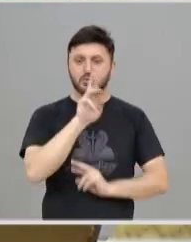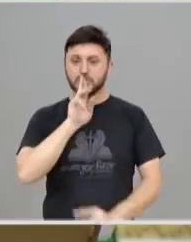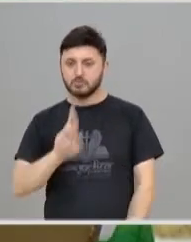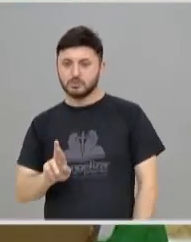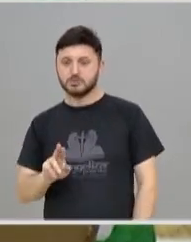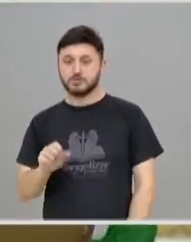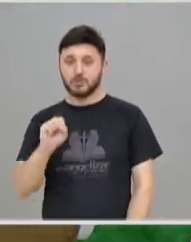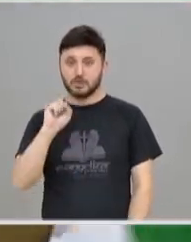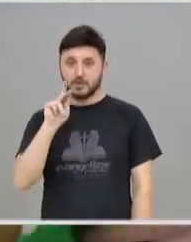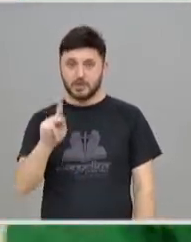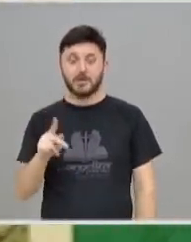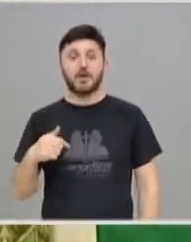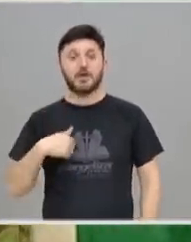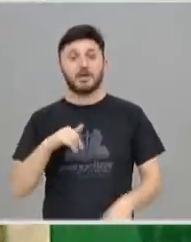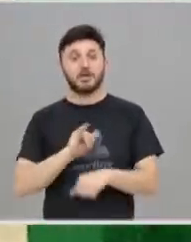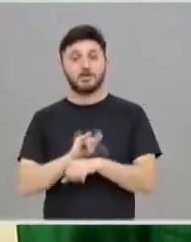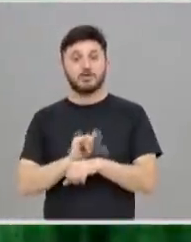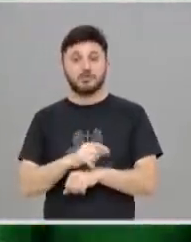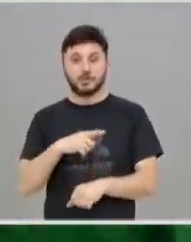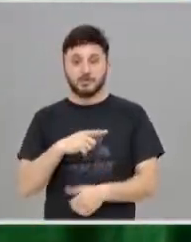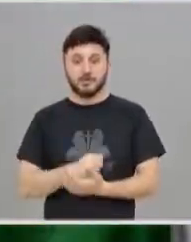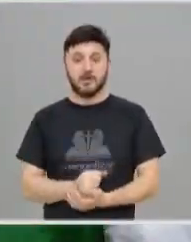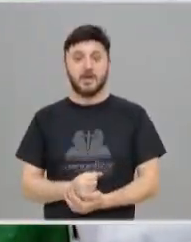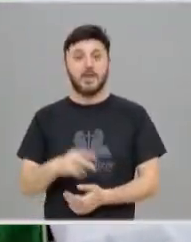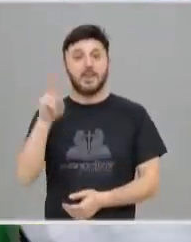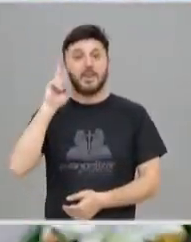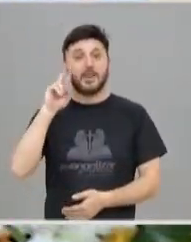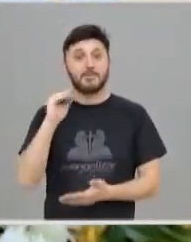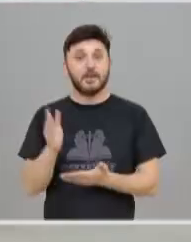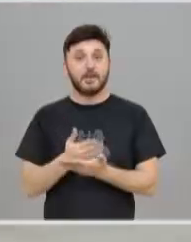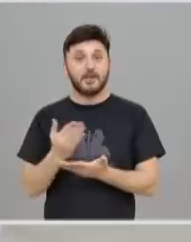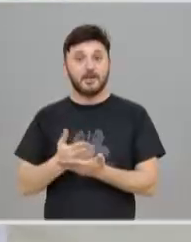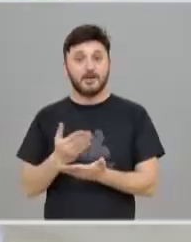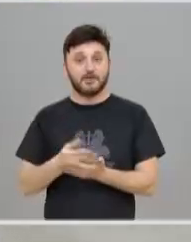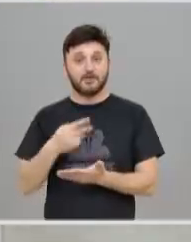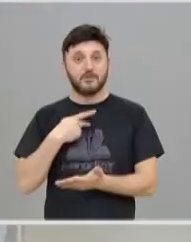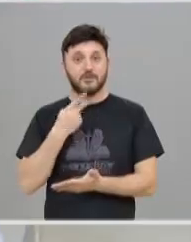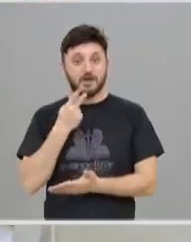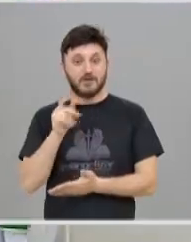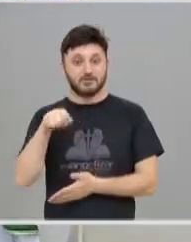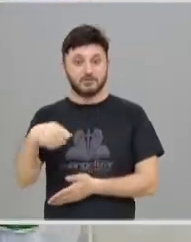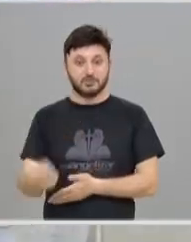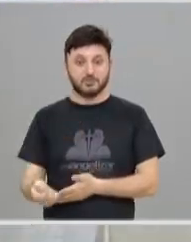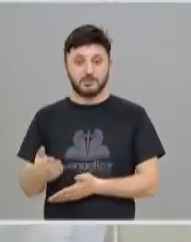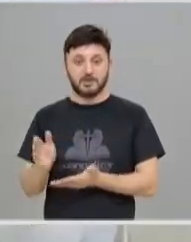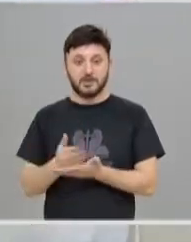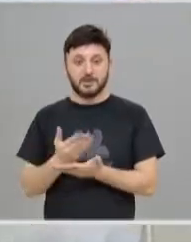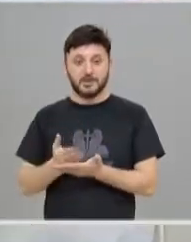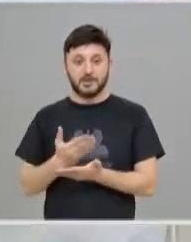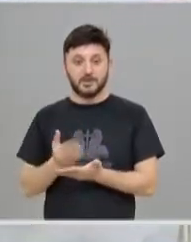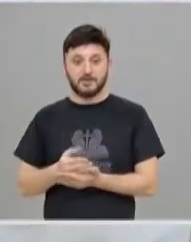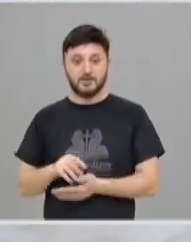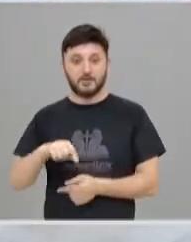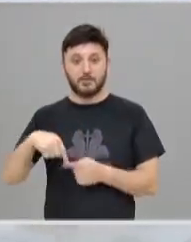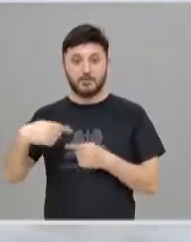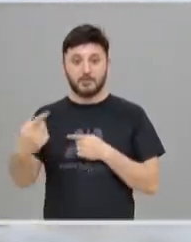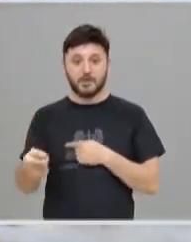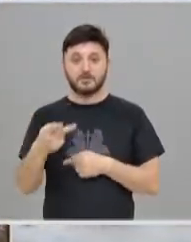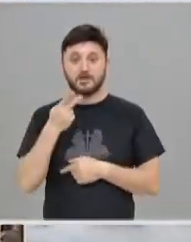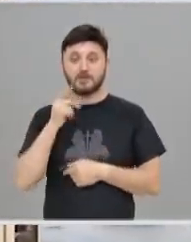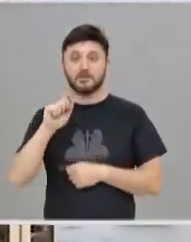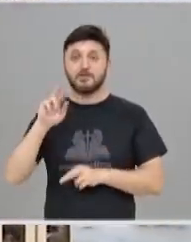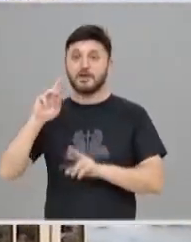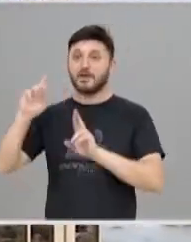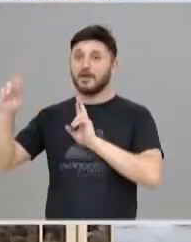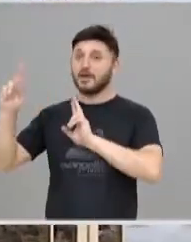YouTube. Queridos filhos e filhas, lembre-se, batalha espiritual, eu falava sobre isso, né? Inclusive no próximo quero falar sobre essa relação